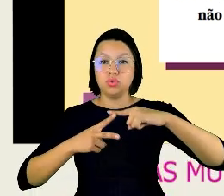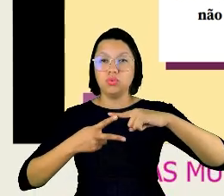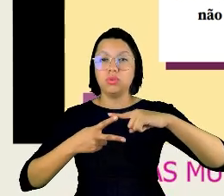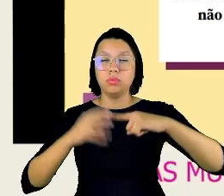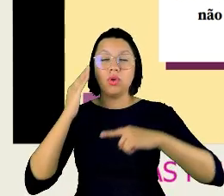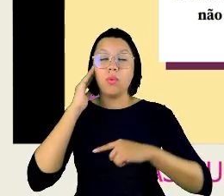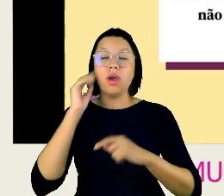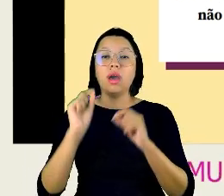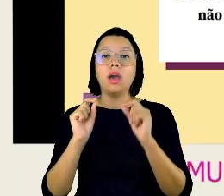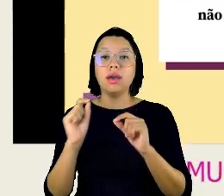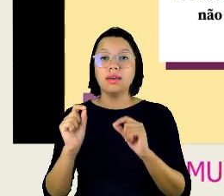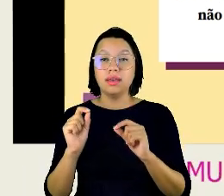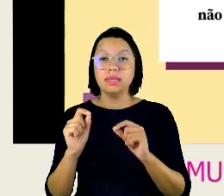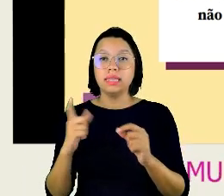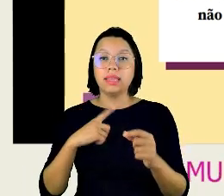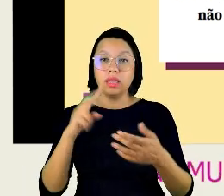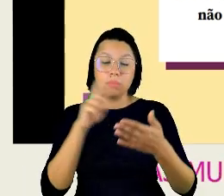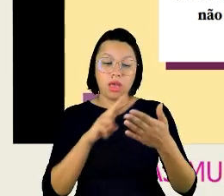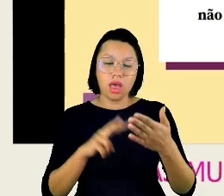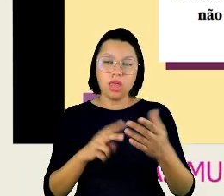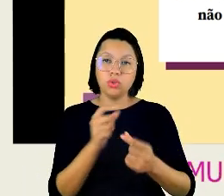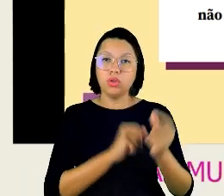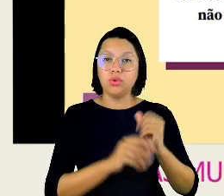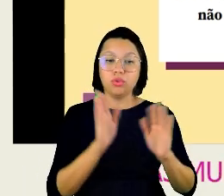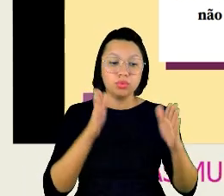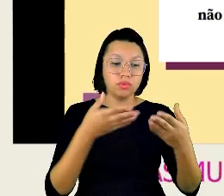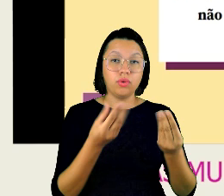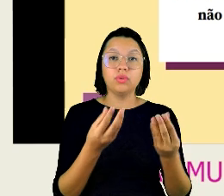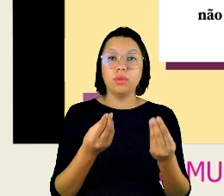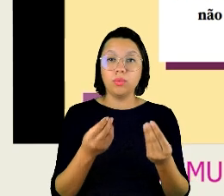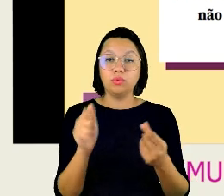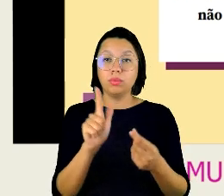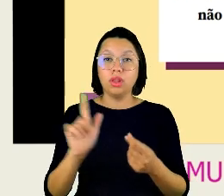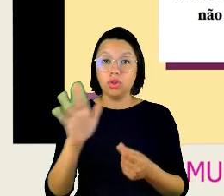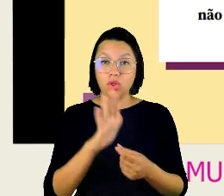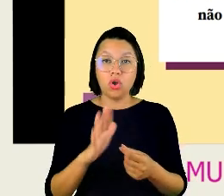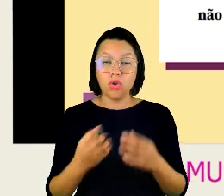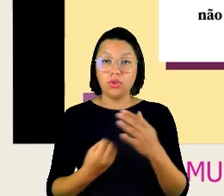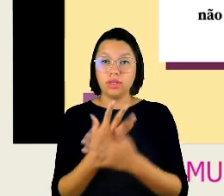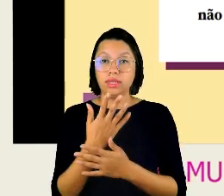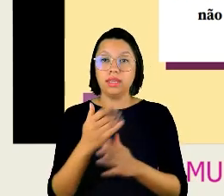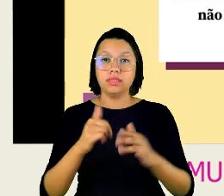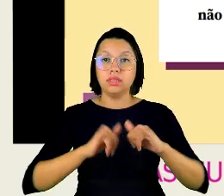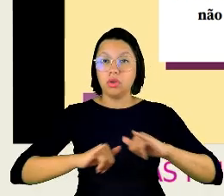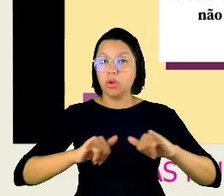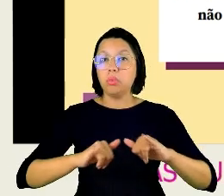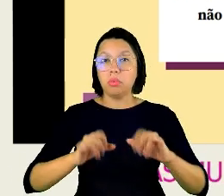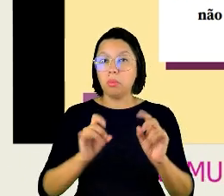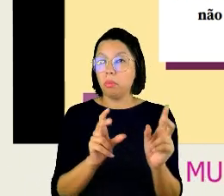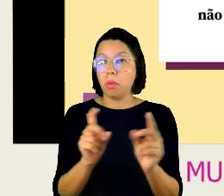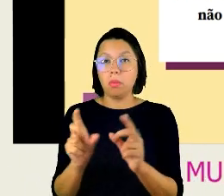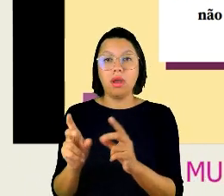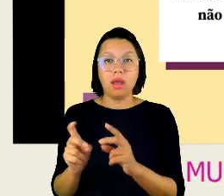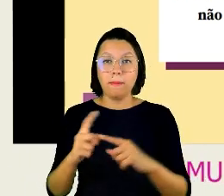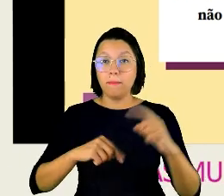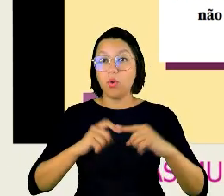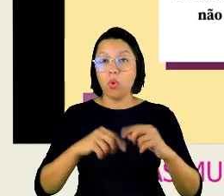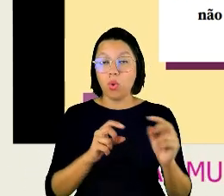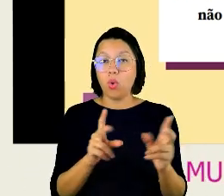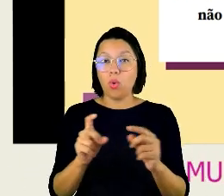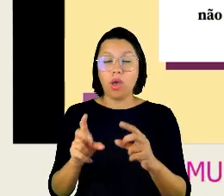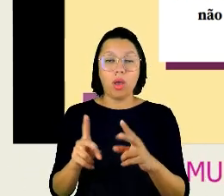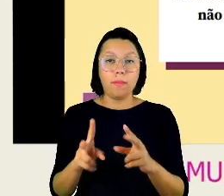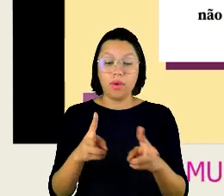essa compreensão de que a gente tem uma leitura econômica que se volta muito para a lógica da produção de mercadorias, para a venda, que não